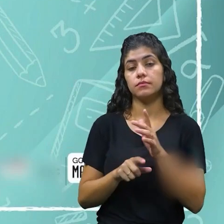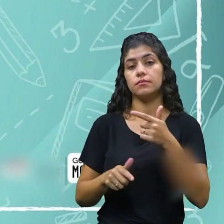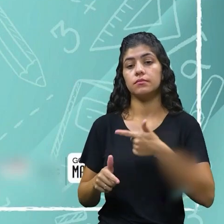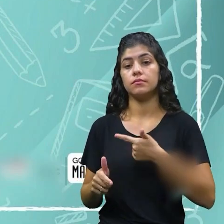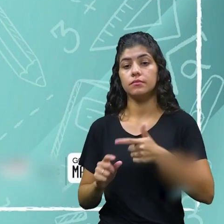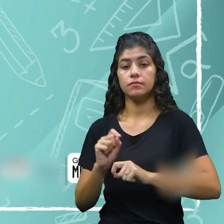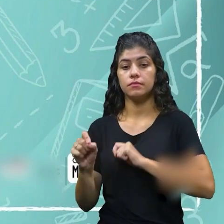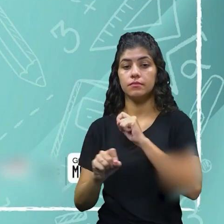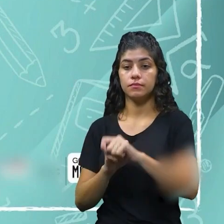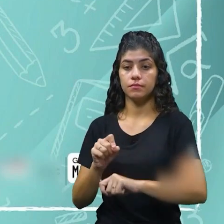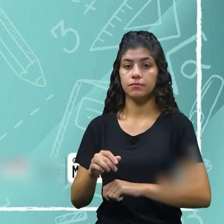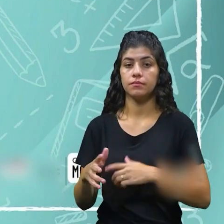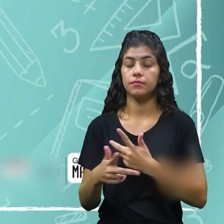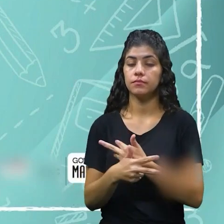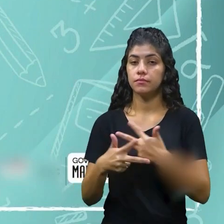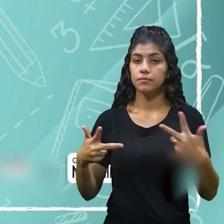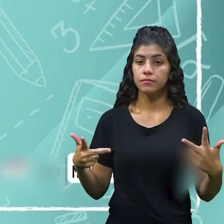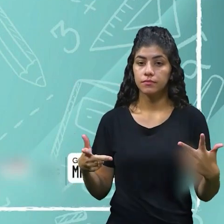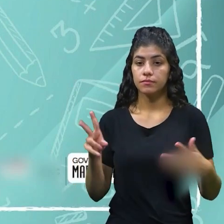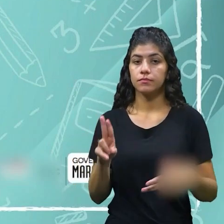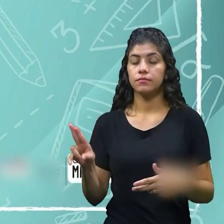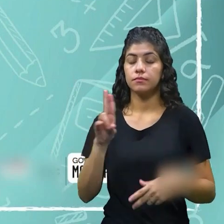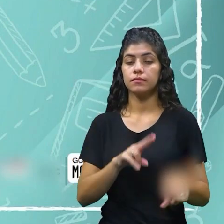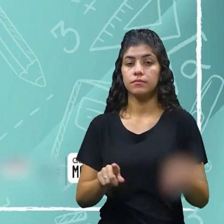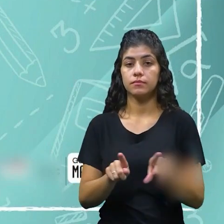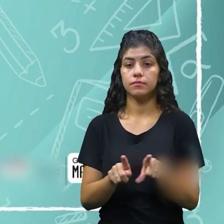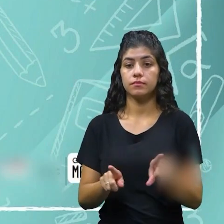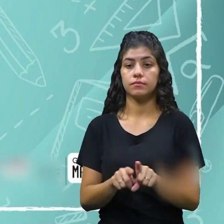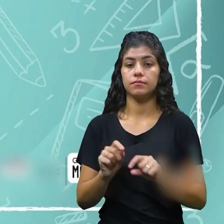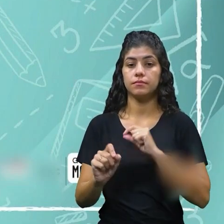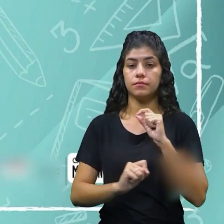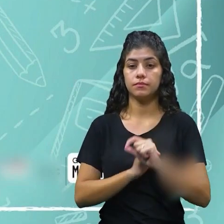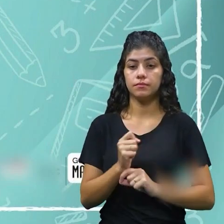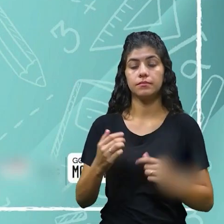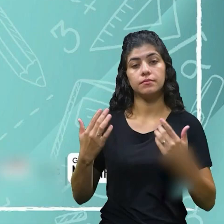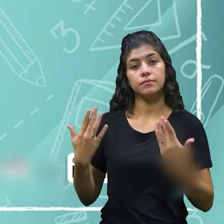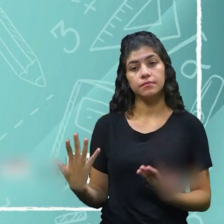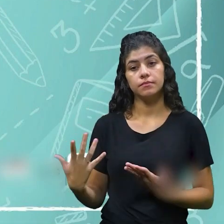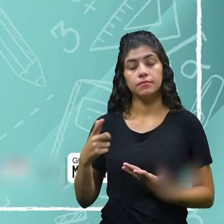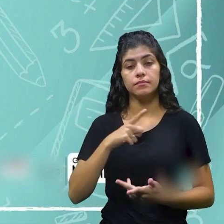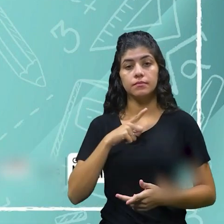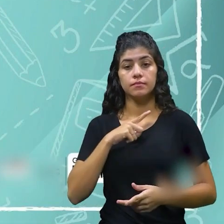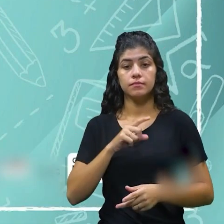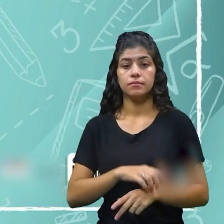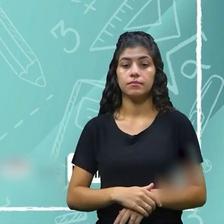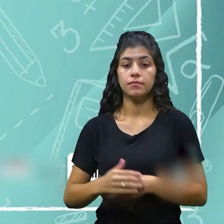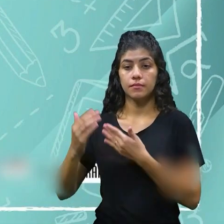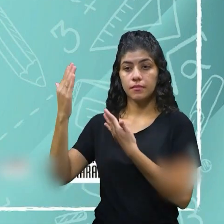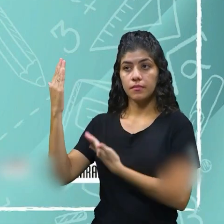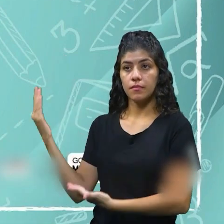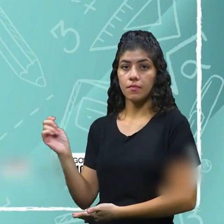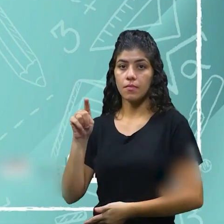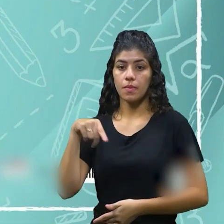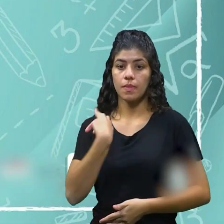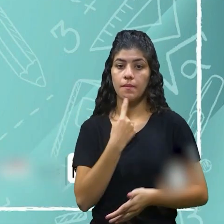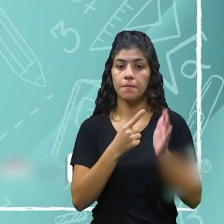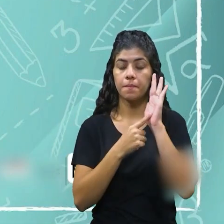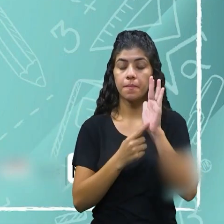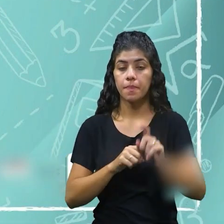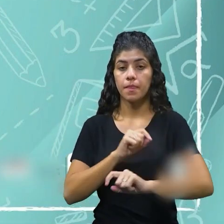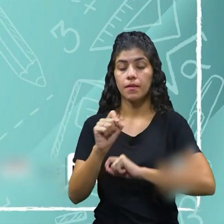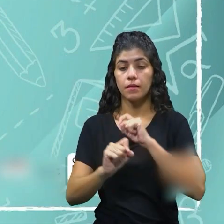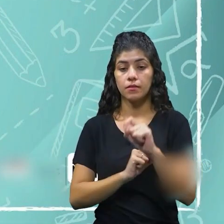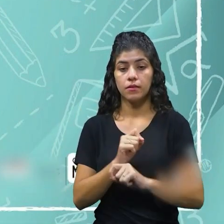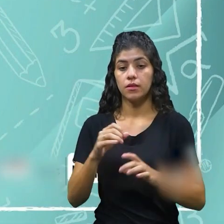Newton relaciona as forças resultantes aplicadas em um corpo de massa. Aqui são os símbolos, tá? Para quando a gente vê